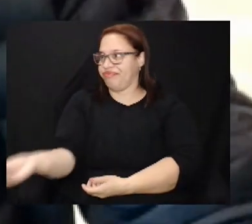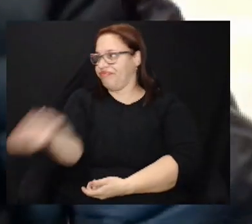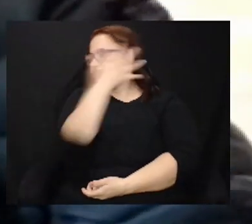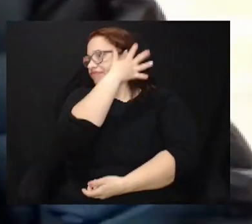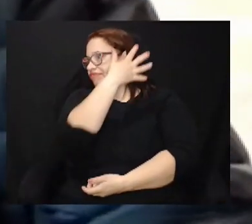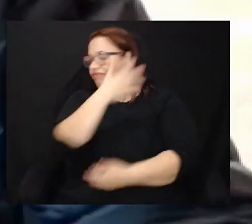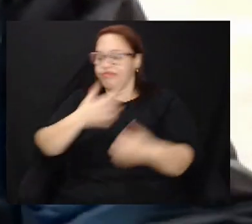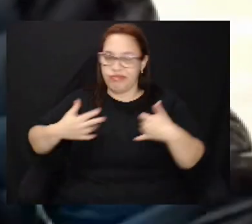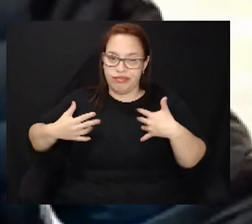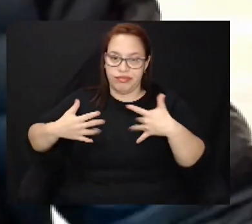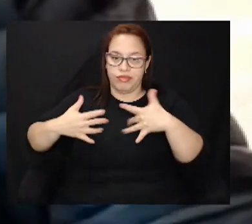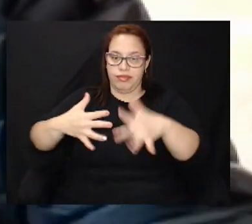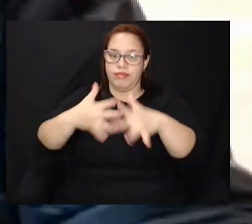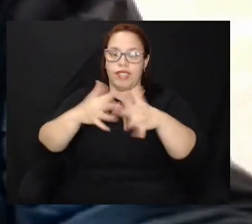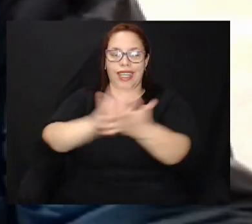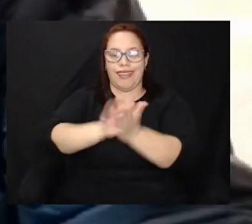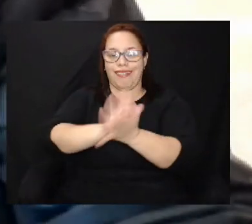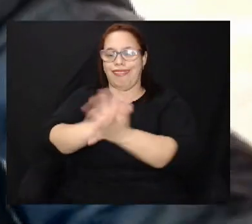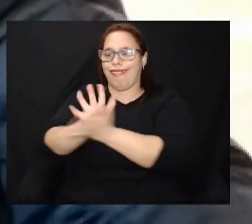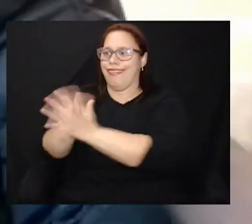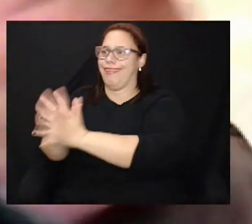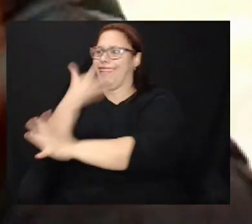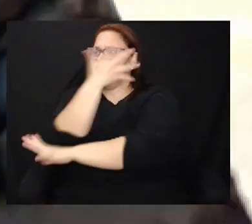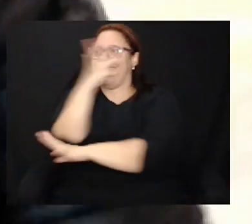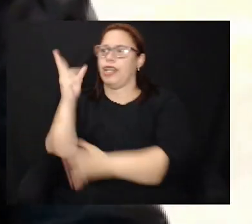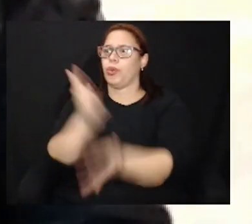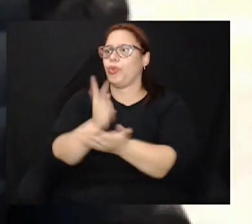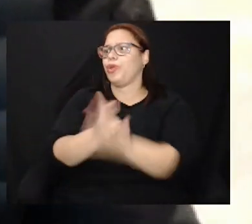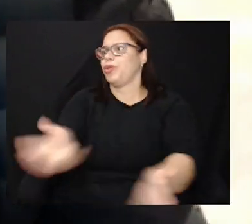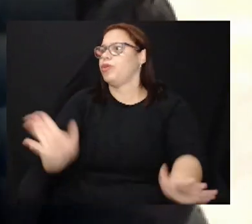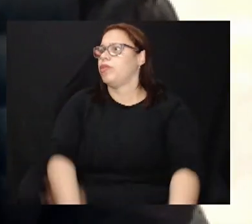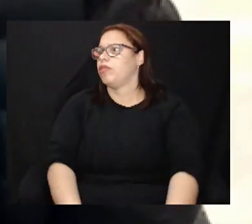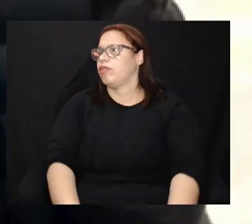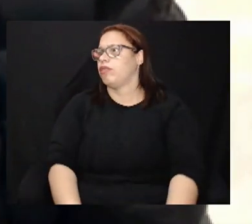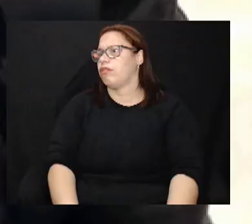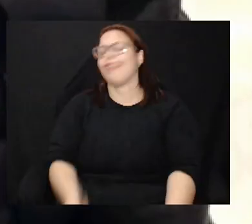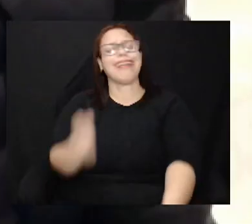dessa agressão ambiental continue. Você tem uma ideia,